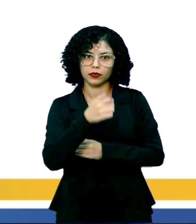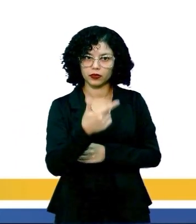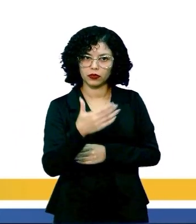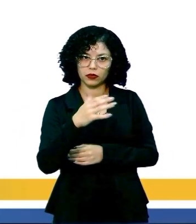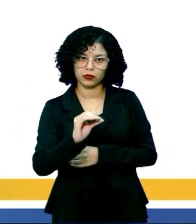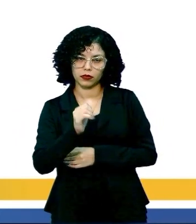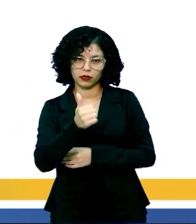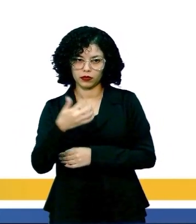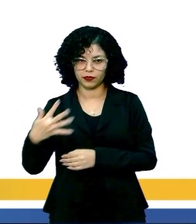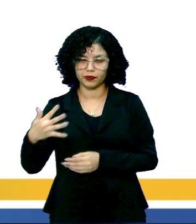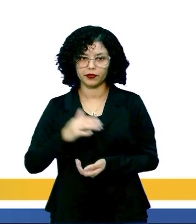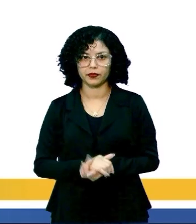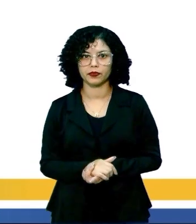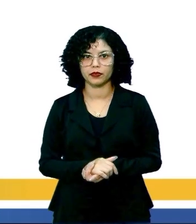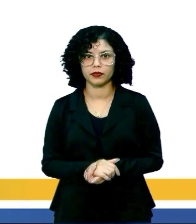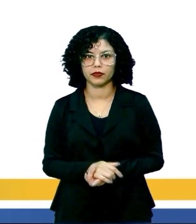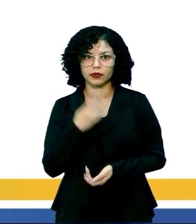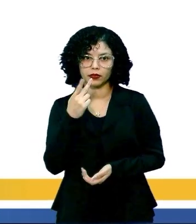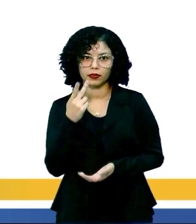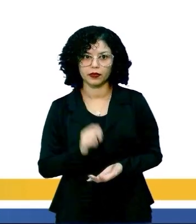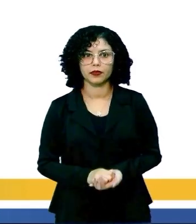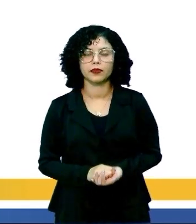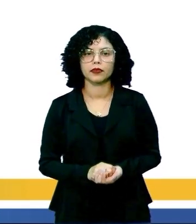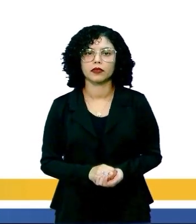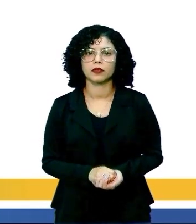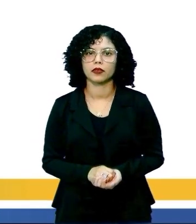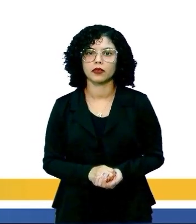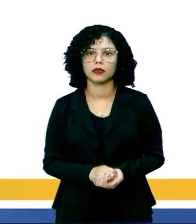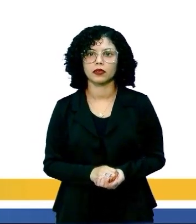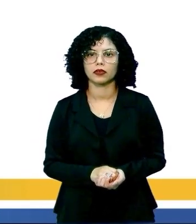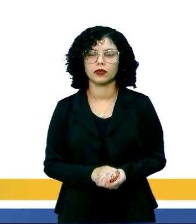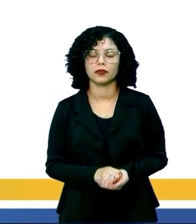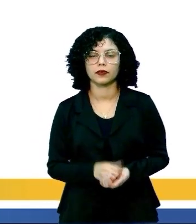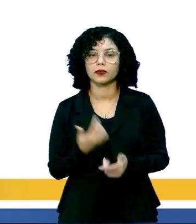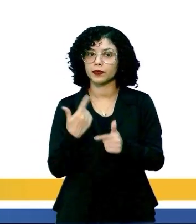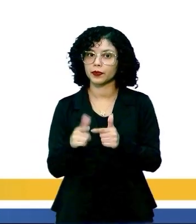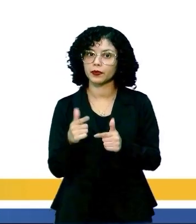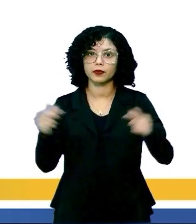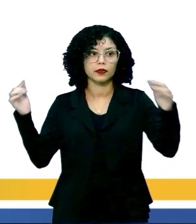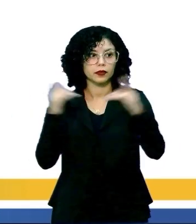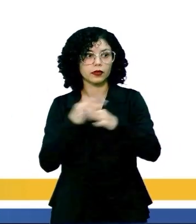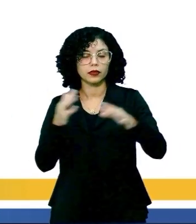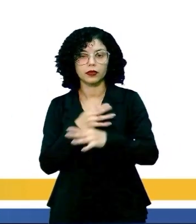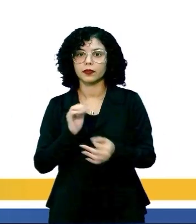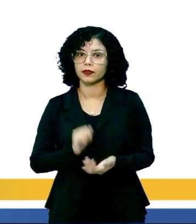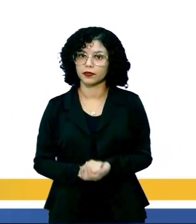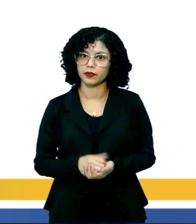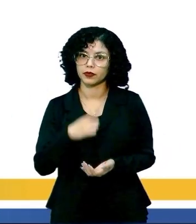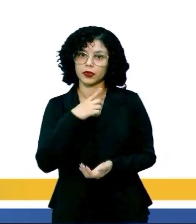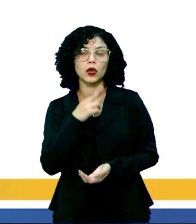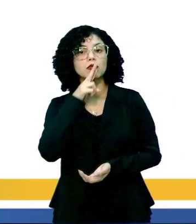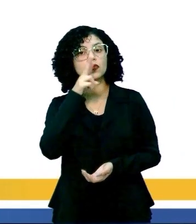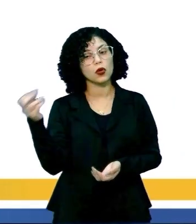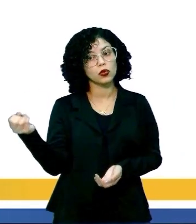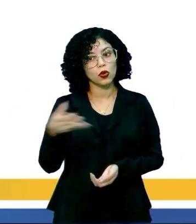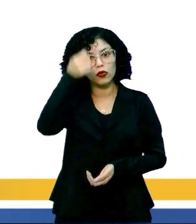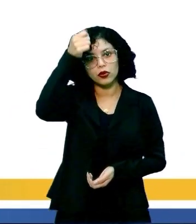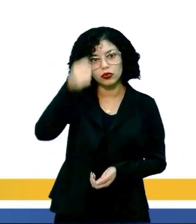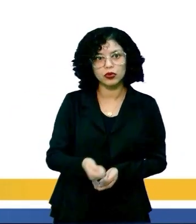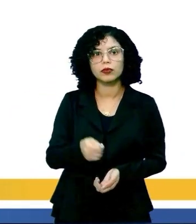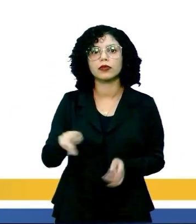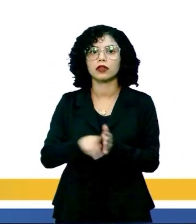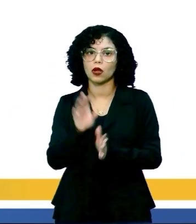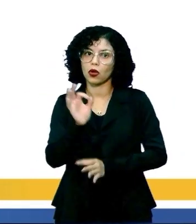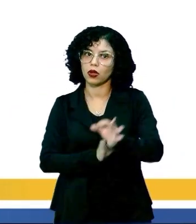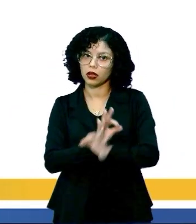2014 e ela fala, né, sobre o problema central a ser resolvido pelo novo regime,